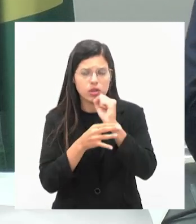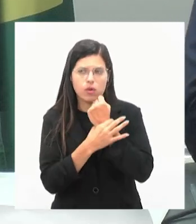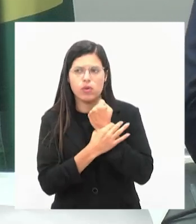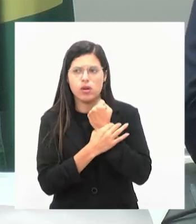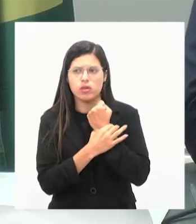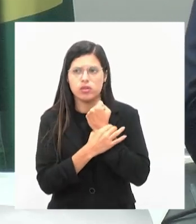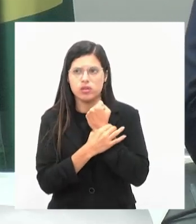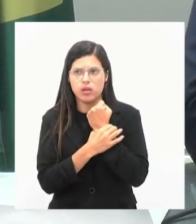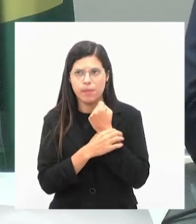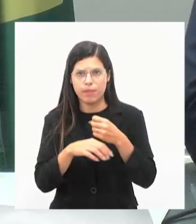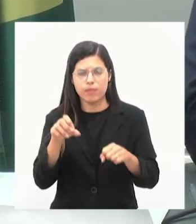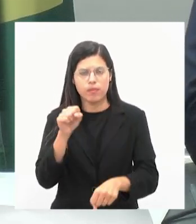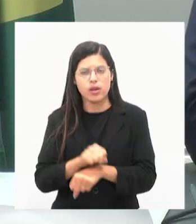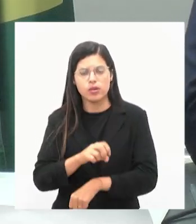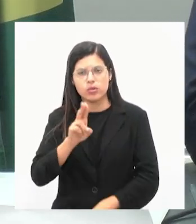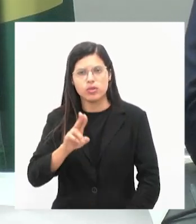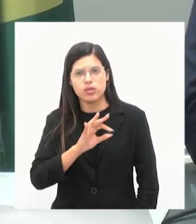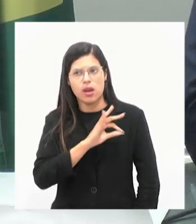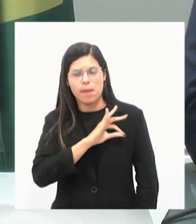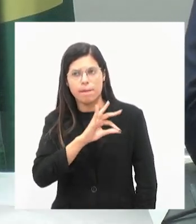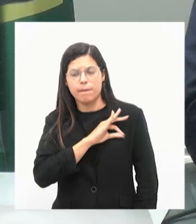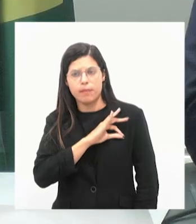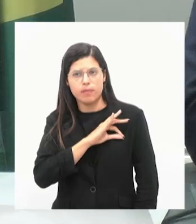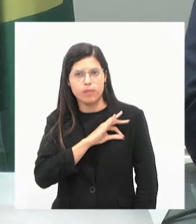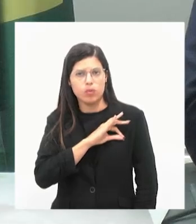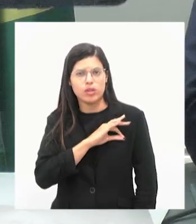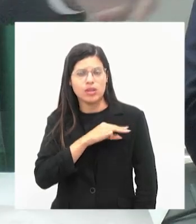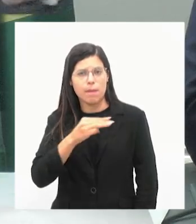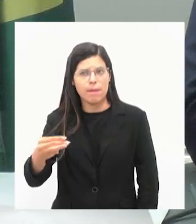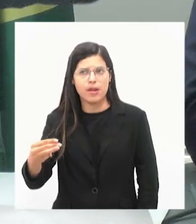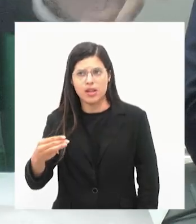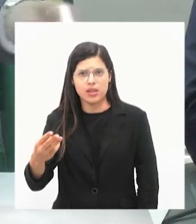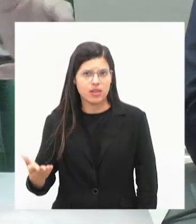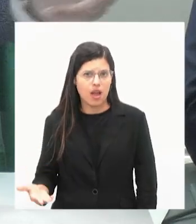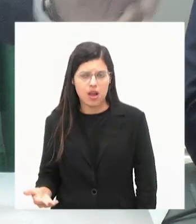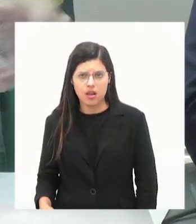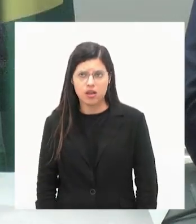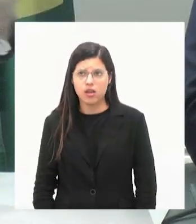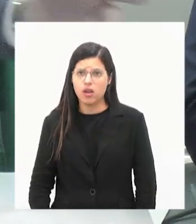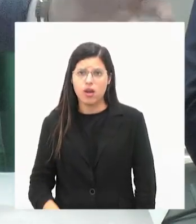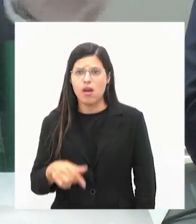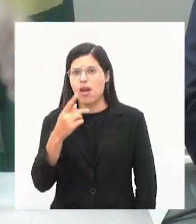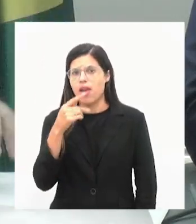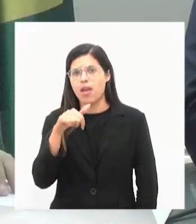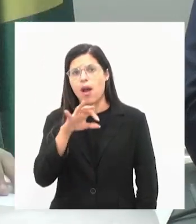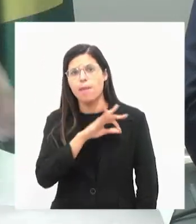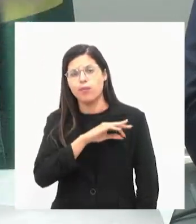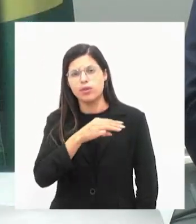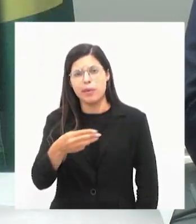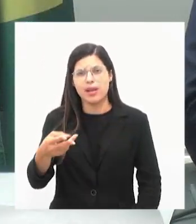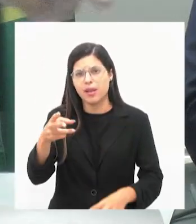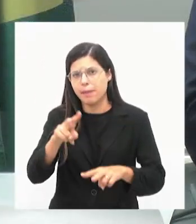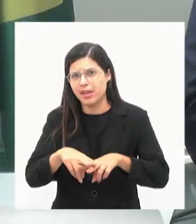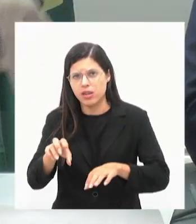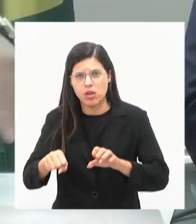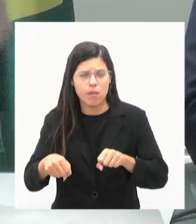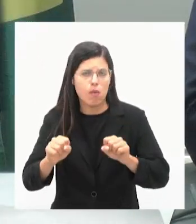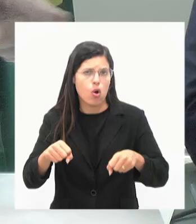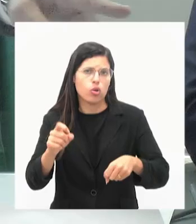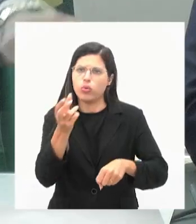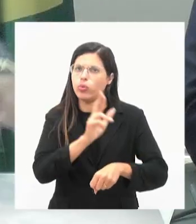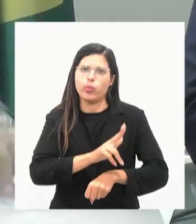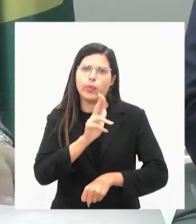de usar a PM como ponta e levar a fama de que a PM que está prendendo a moto não é a PM, que está prendendo a moto é o sistema, porra, que usa os policiais